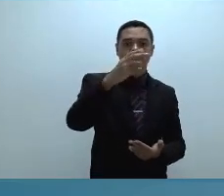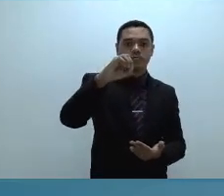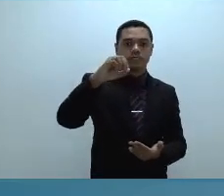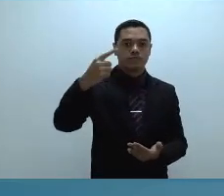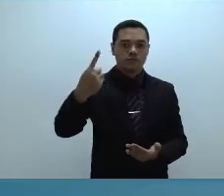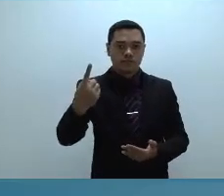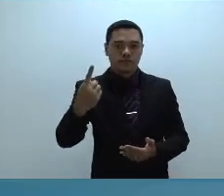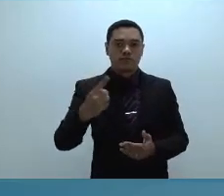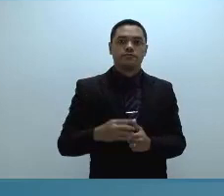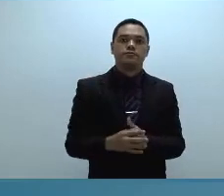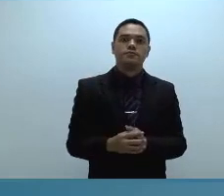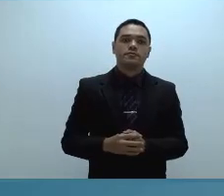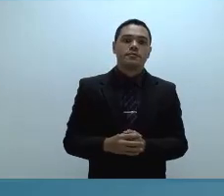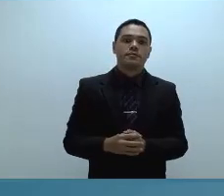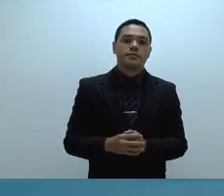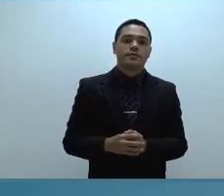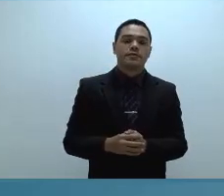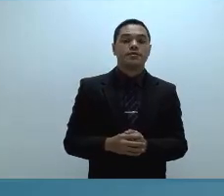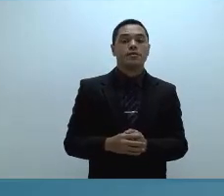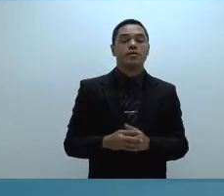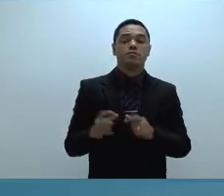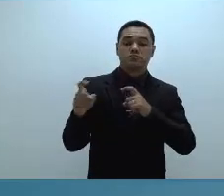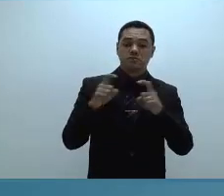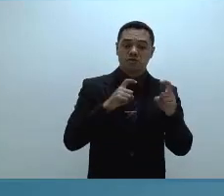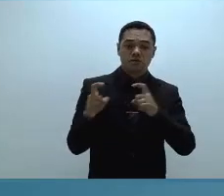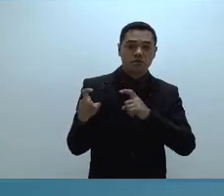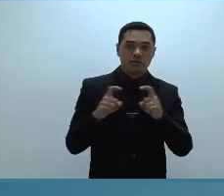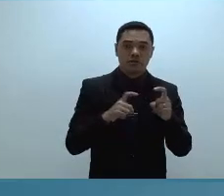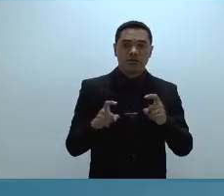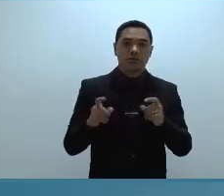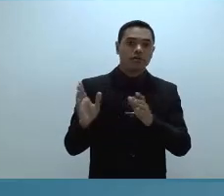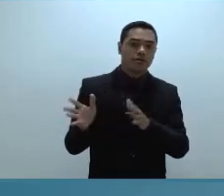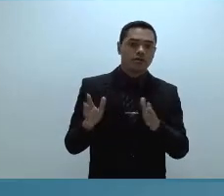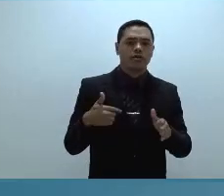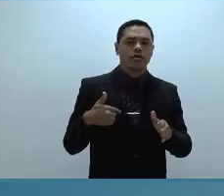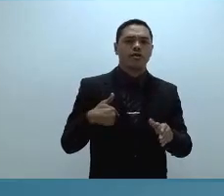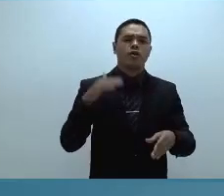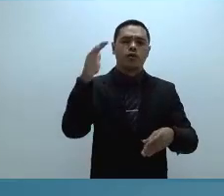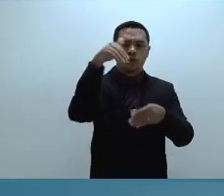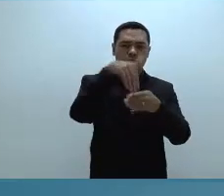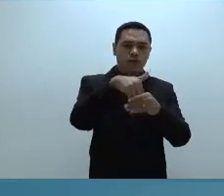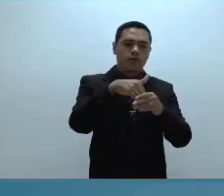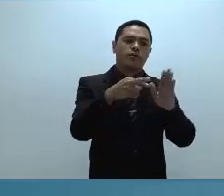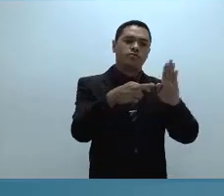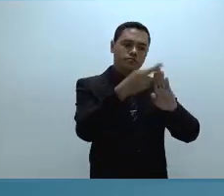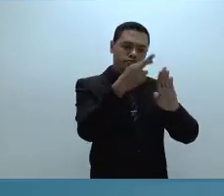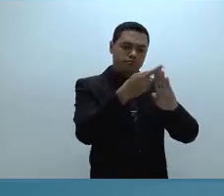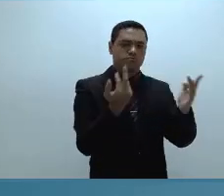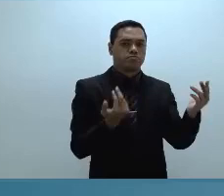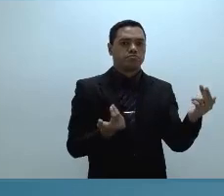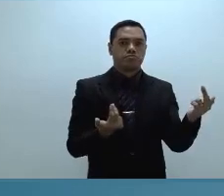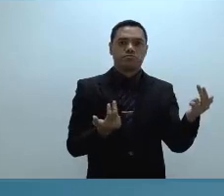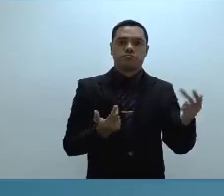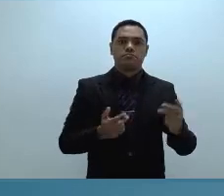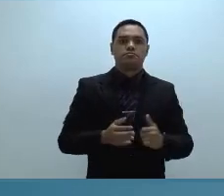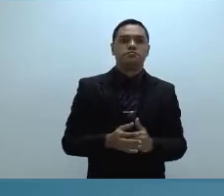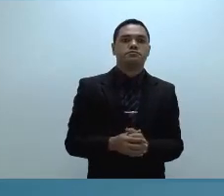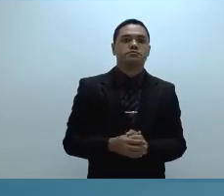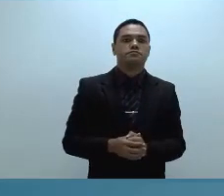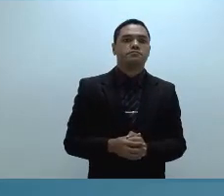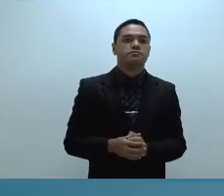Por essas considerações, senhor presidente, eu já estou antecipando meu voto e acompanhando a digna relatora.